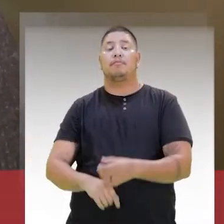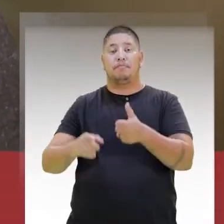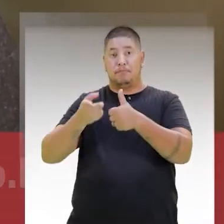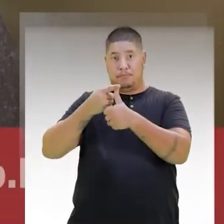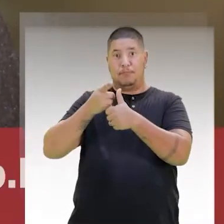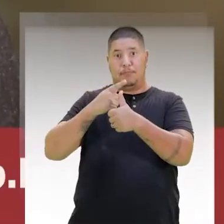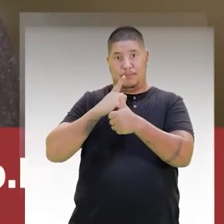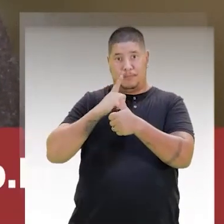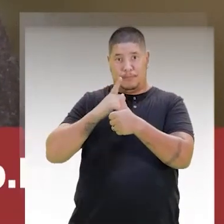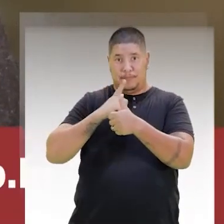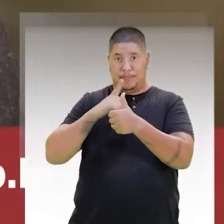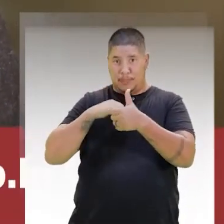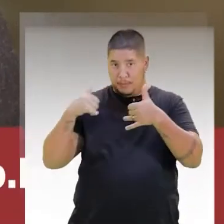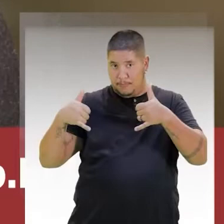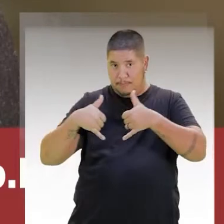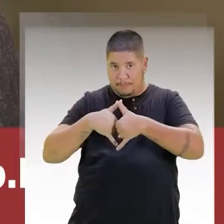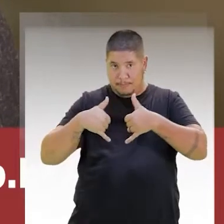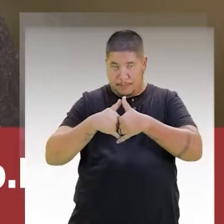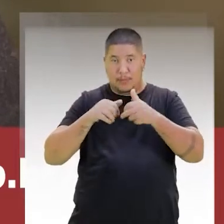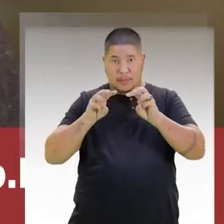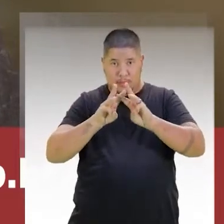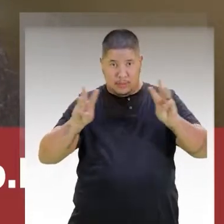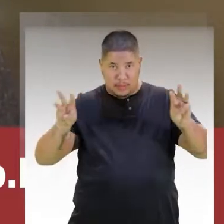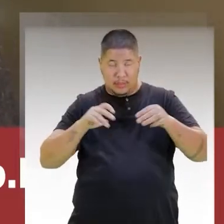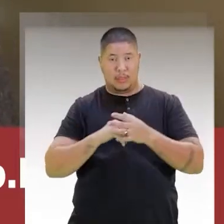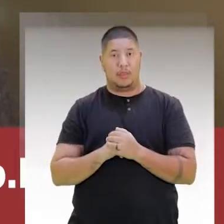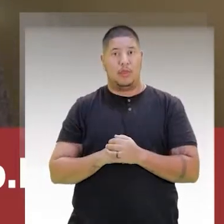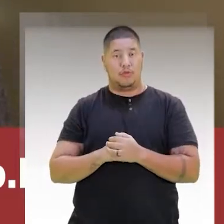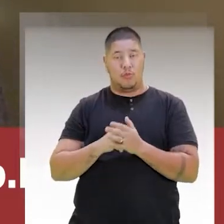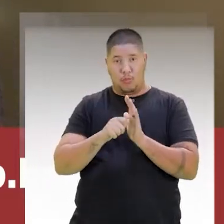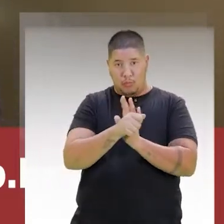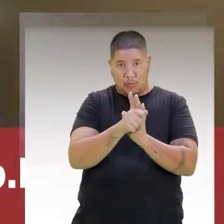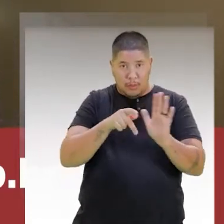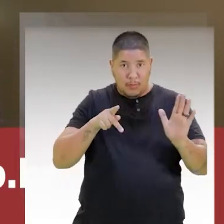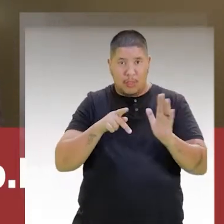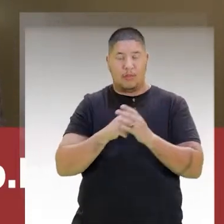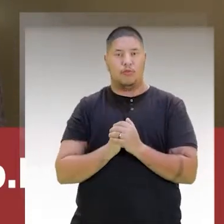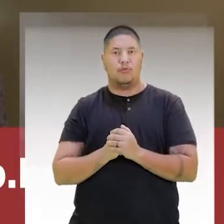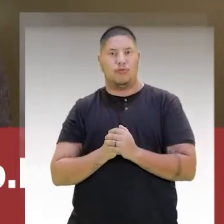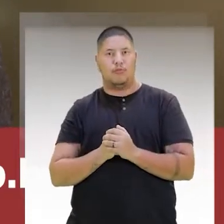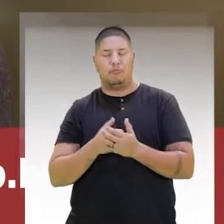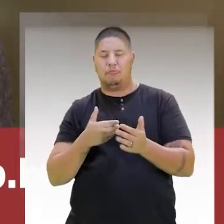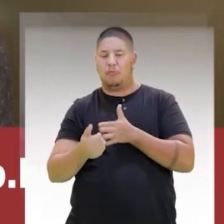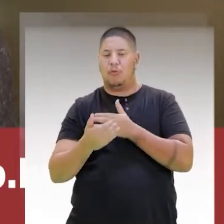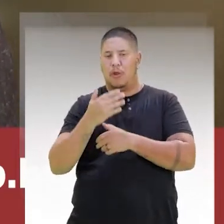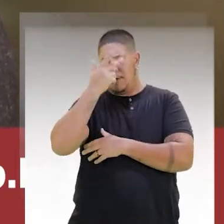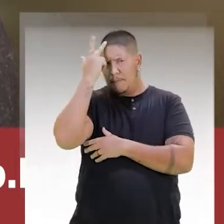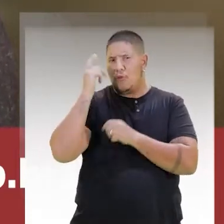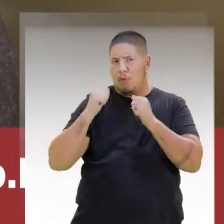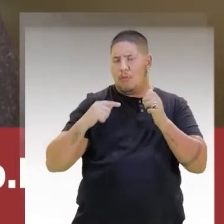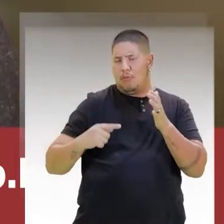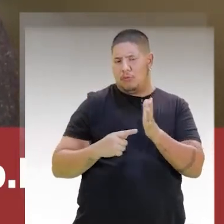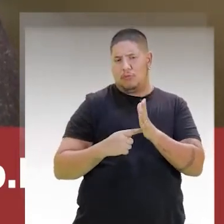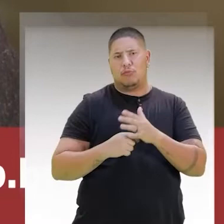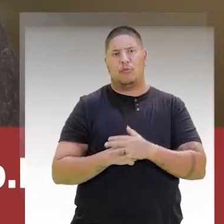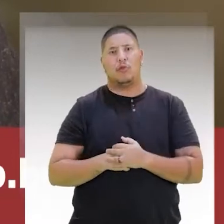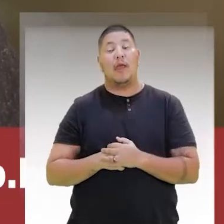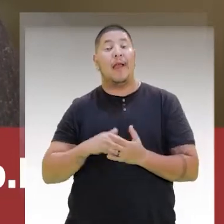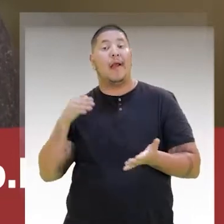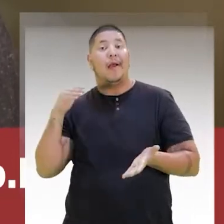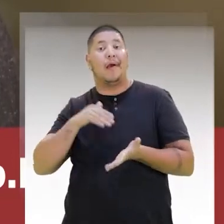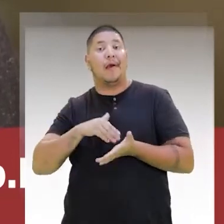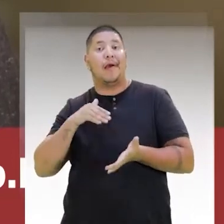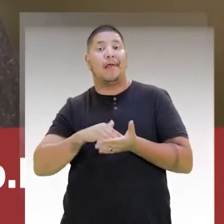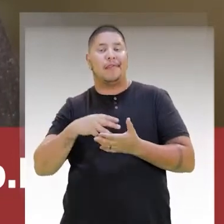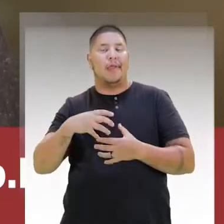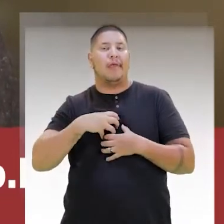a gente tem o canal de denúncia na nossa página na internet, no nosso aplicativo, por meio do qual qualquer pessoa pode fazer denúncia ao MPT, inclusive